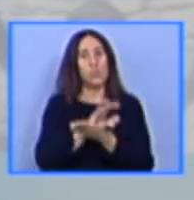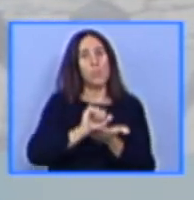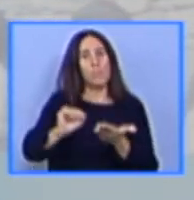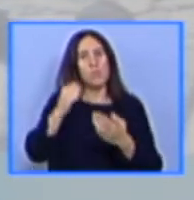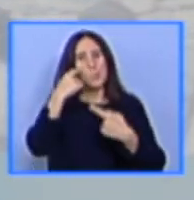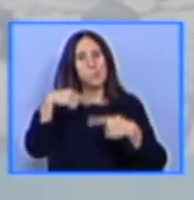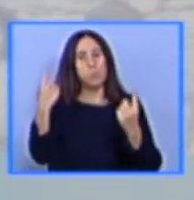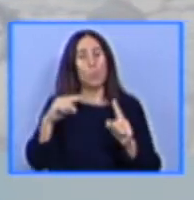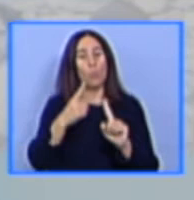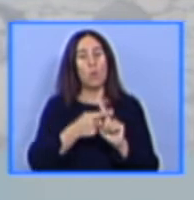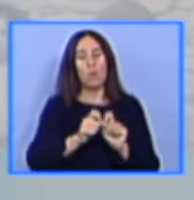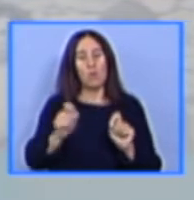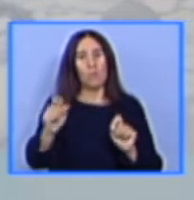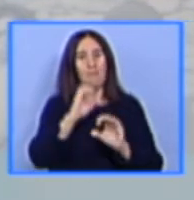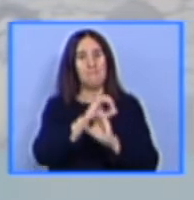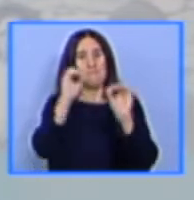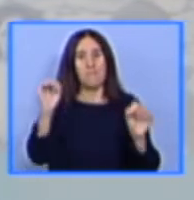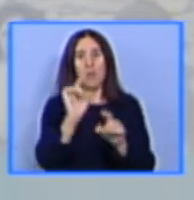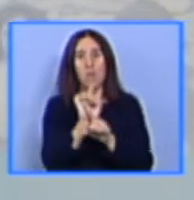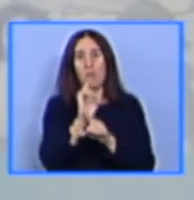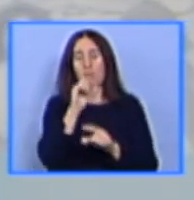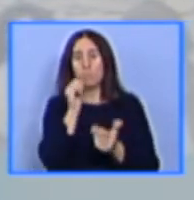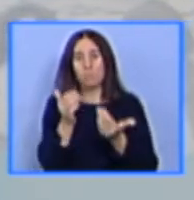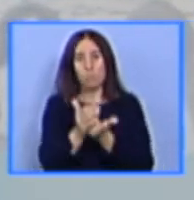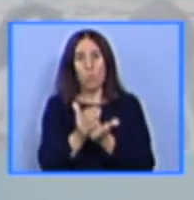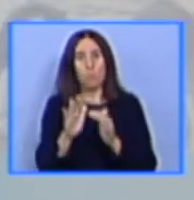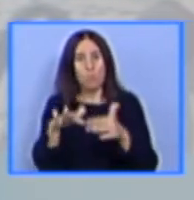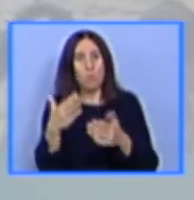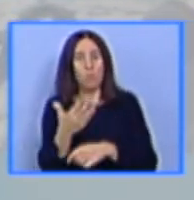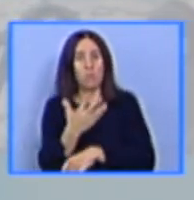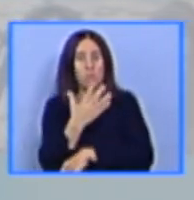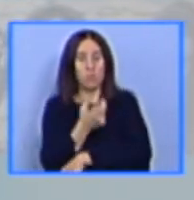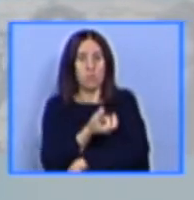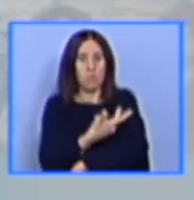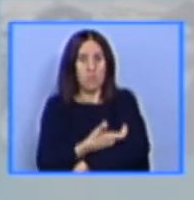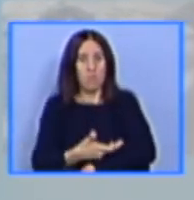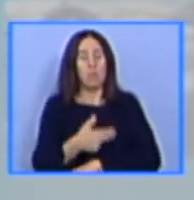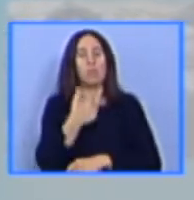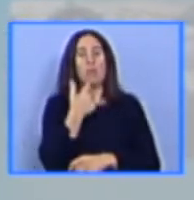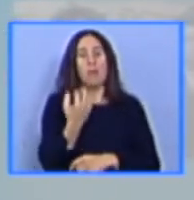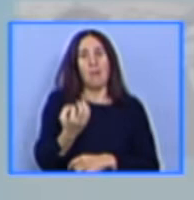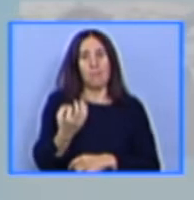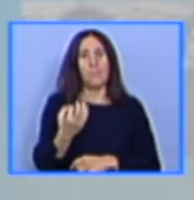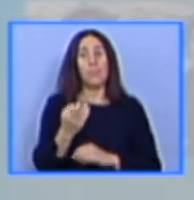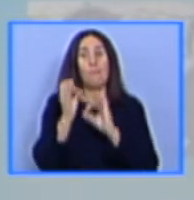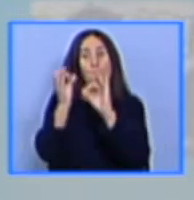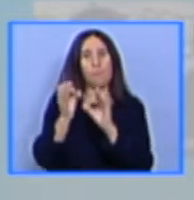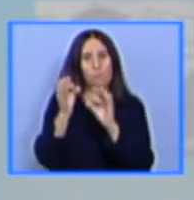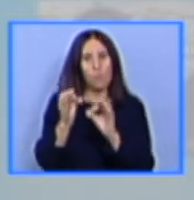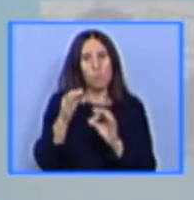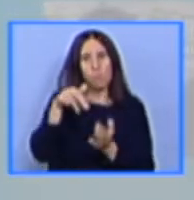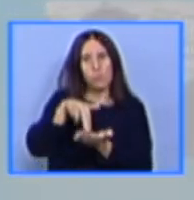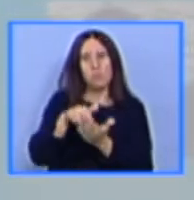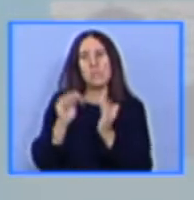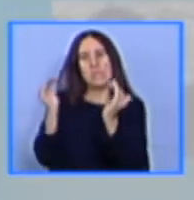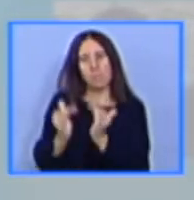ano sobre esta questão da eutanásia, vemos que não apenas a posição favorável diminui francamente, como